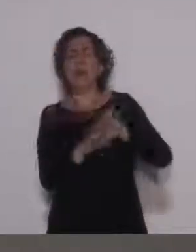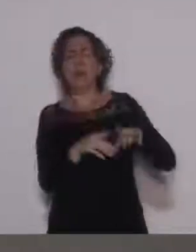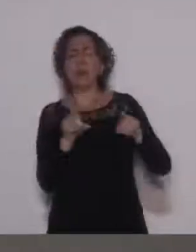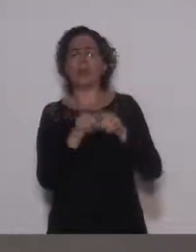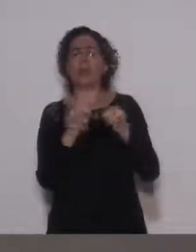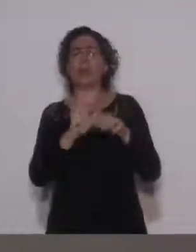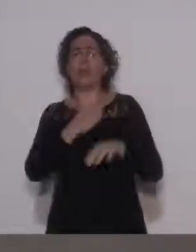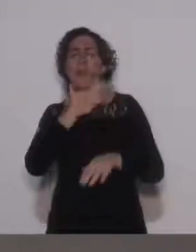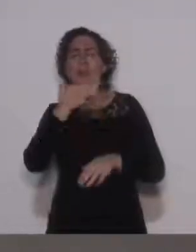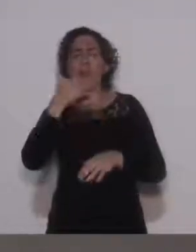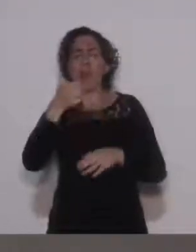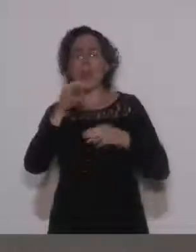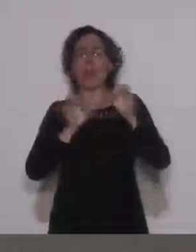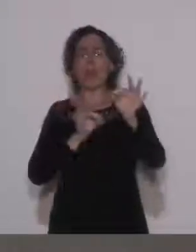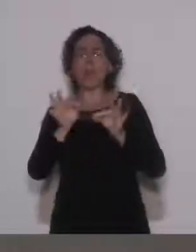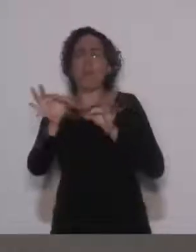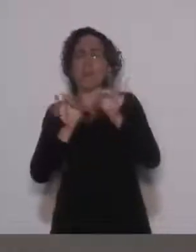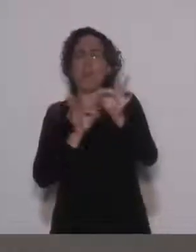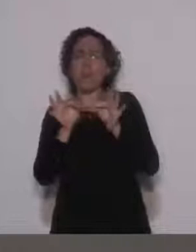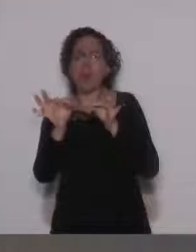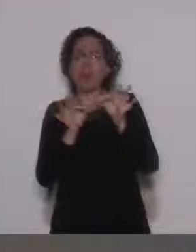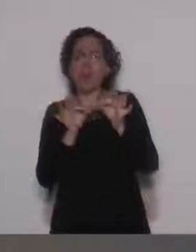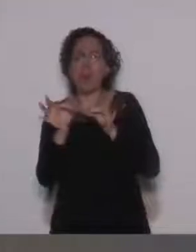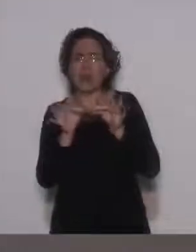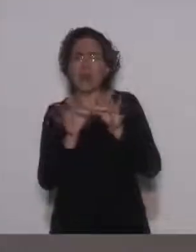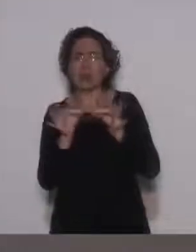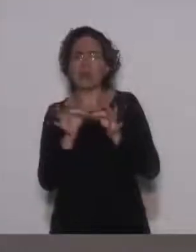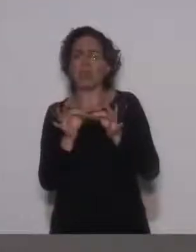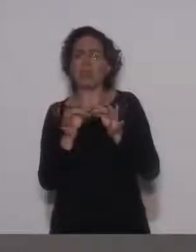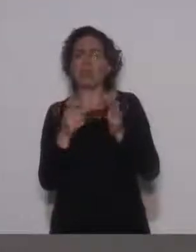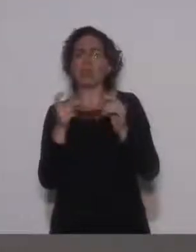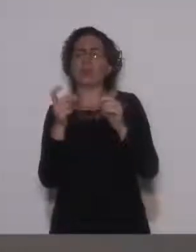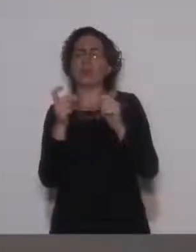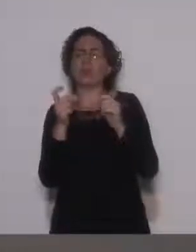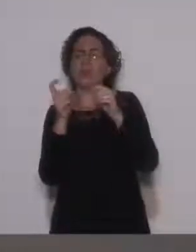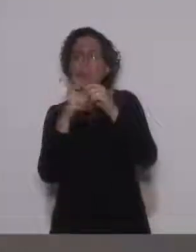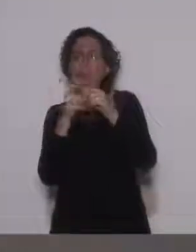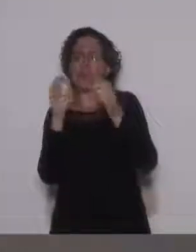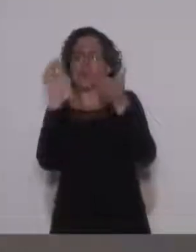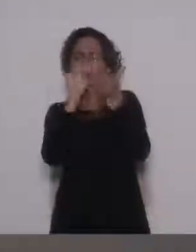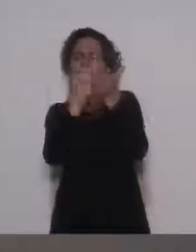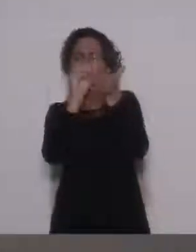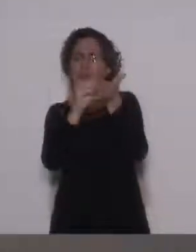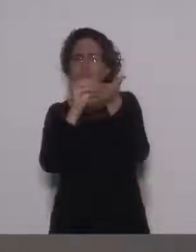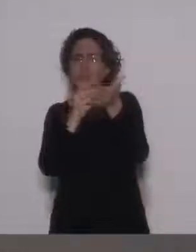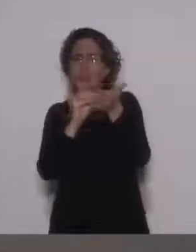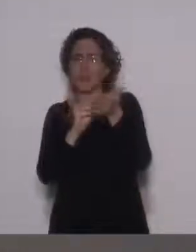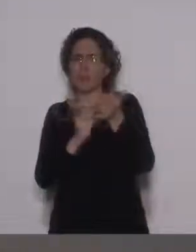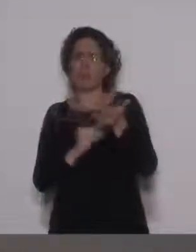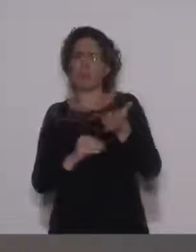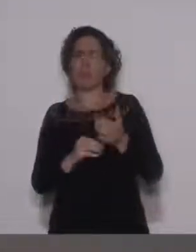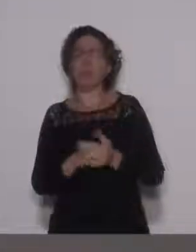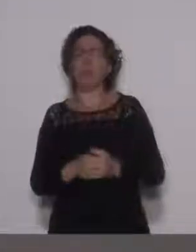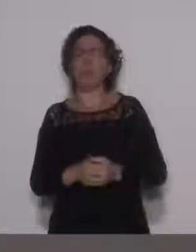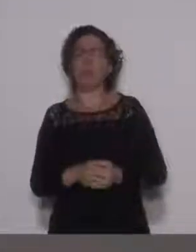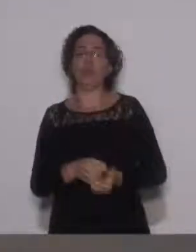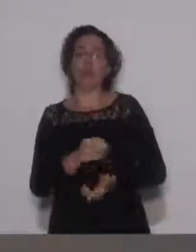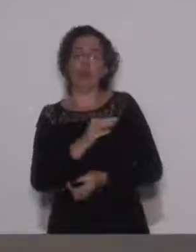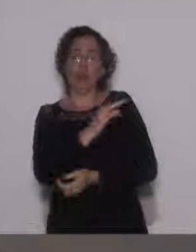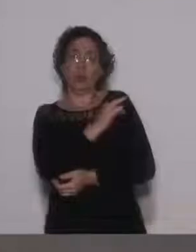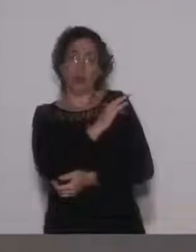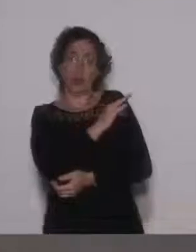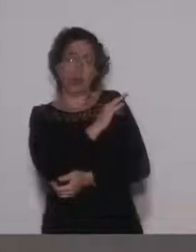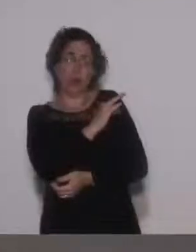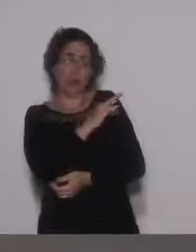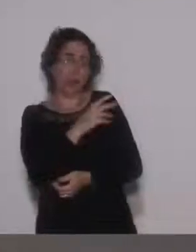questão do próprio planejamento de consulta? Né? É óbvio que quando a gente escuta o técnico vem com uma